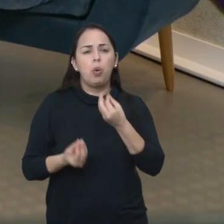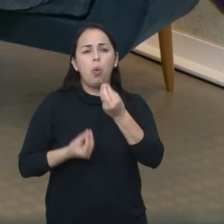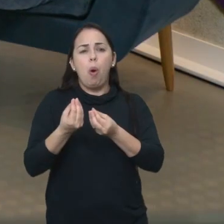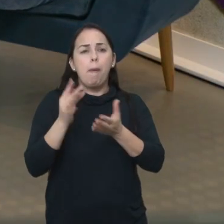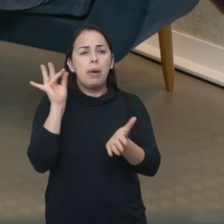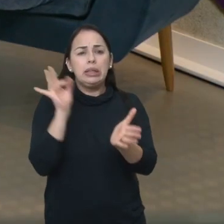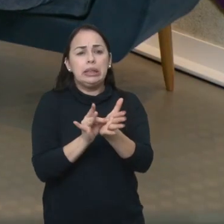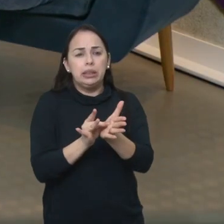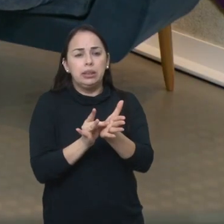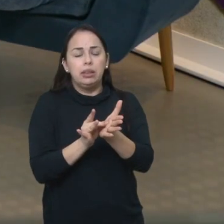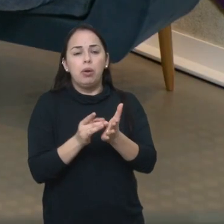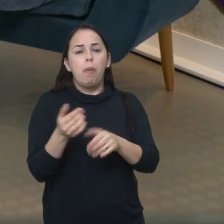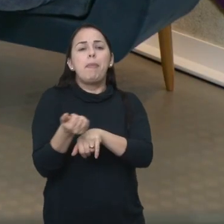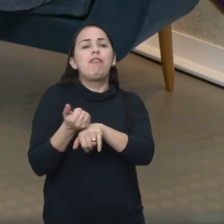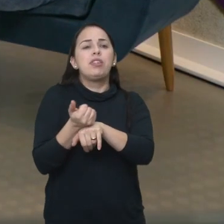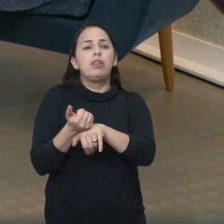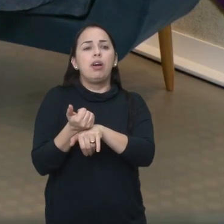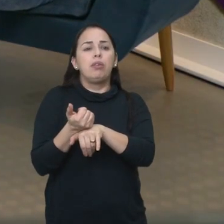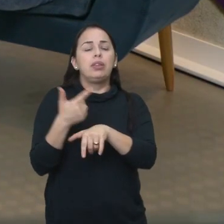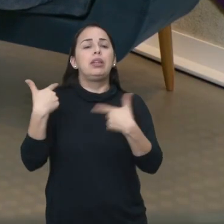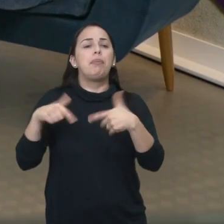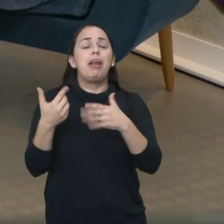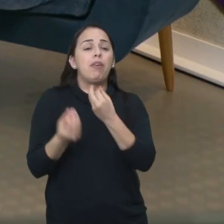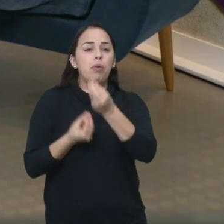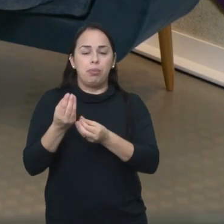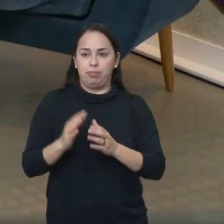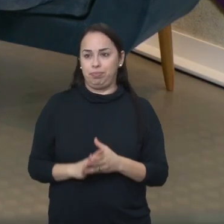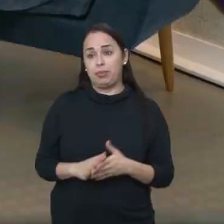assim, antes de ser regulamentado? Como que os profissionais atuavam?